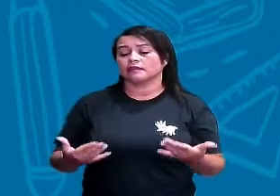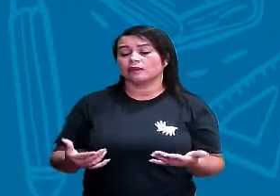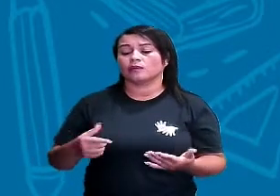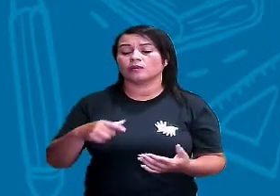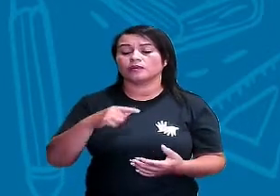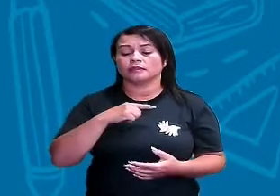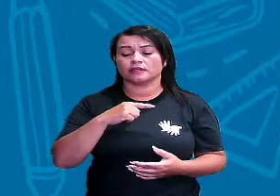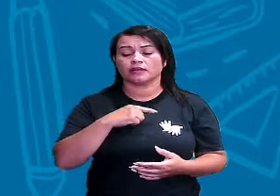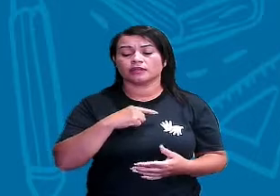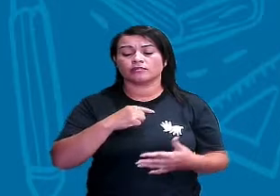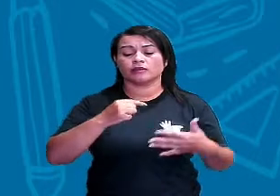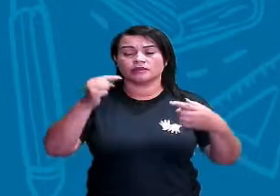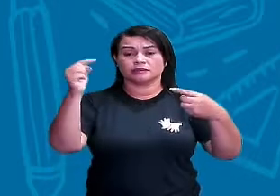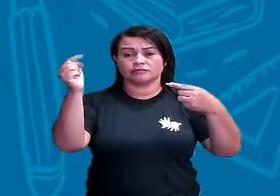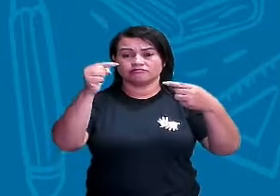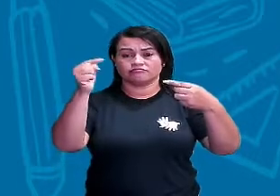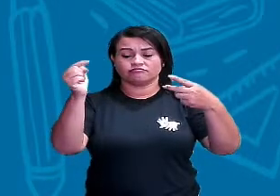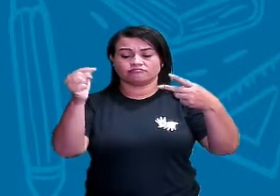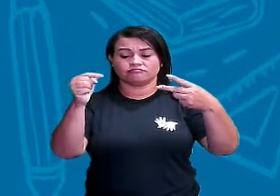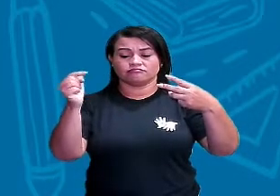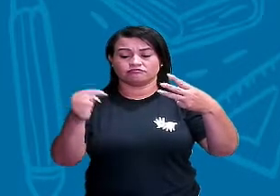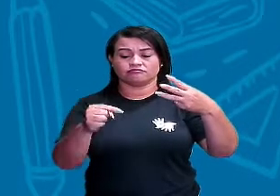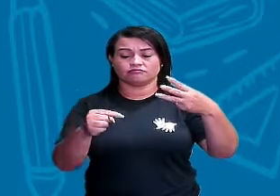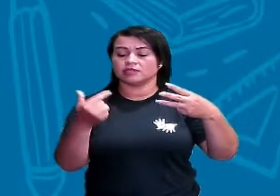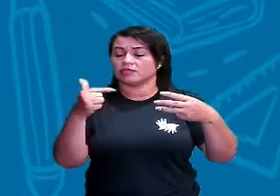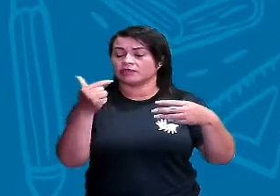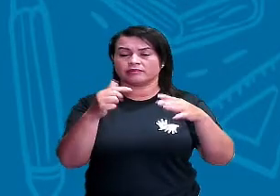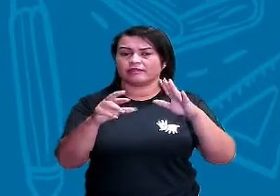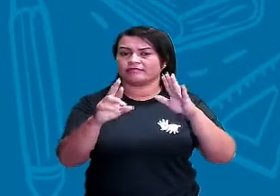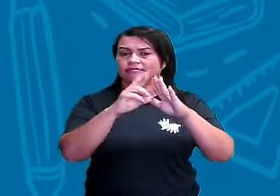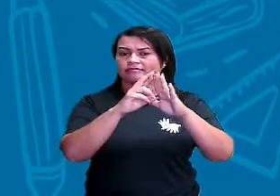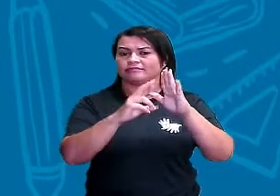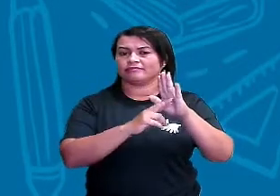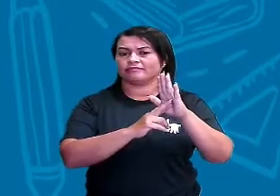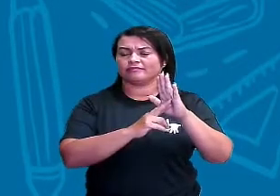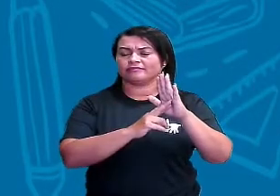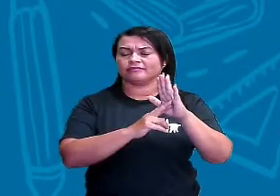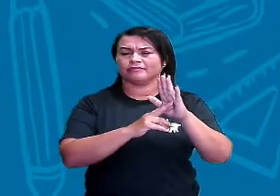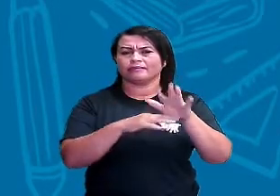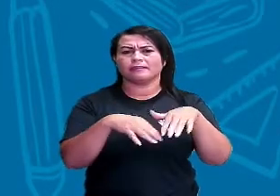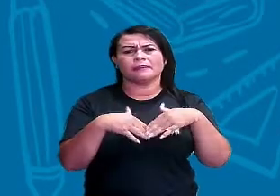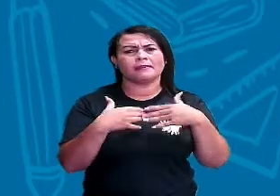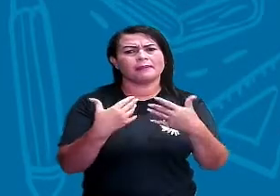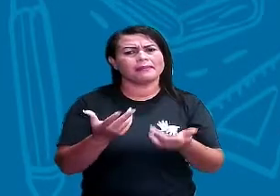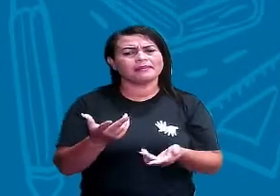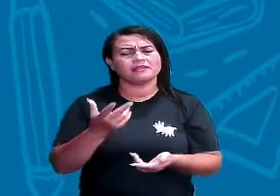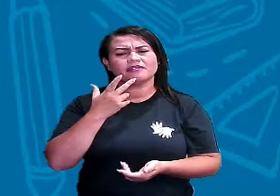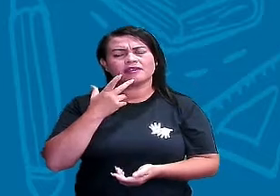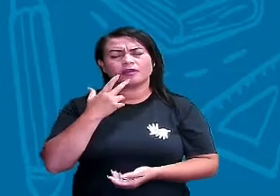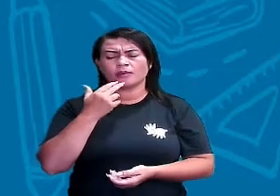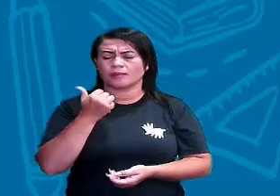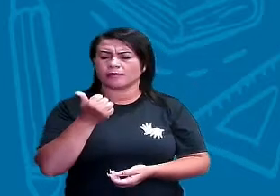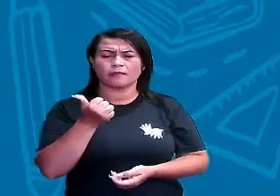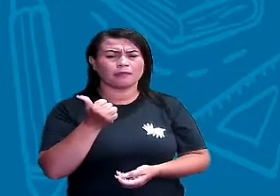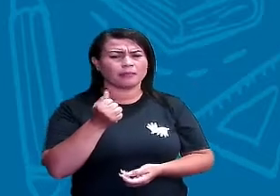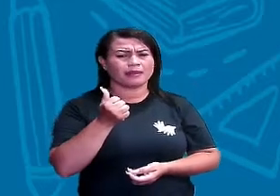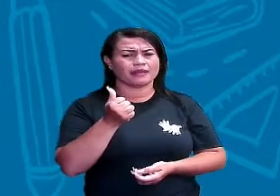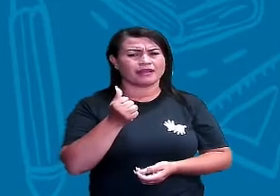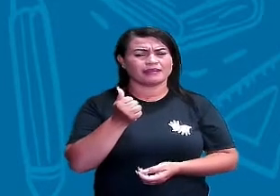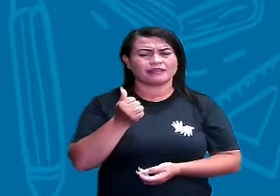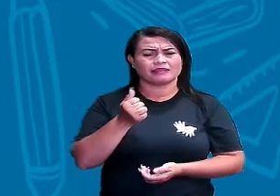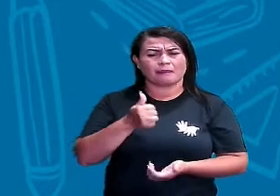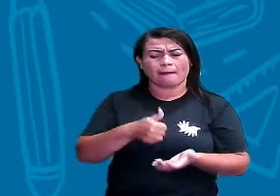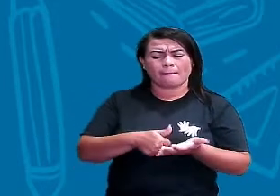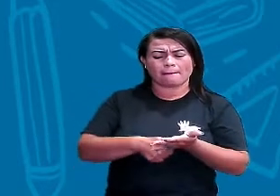unidades de medidas são as não padronizadas. Professora, a senhora falou em polegadas.